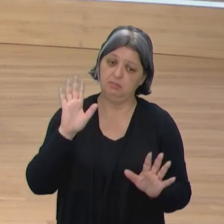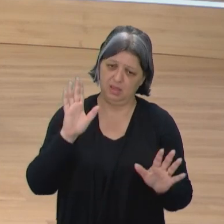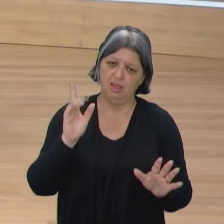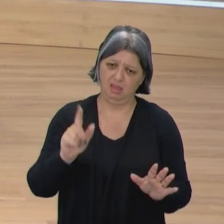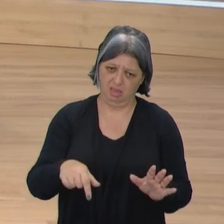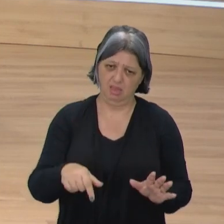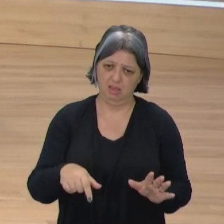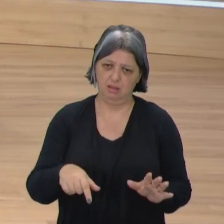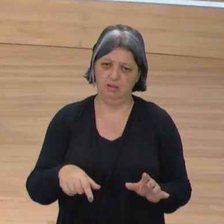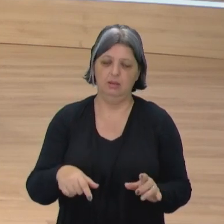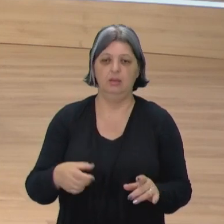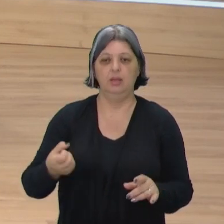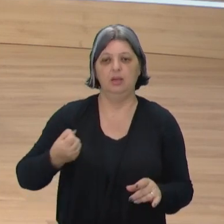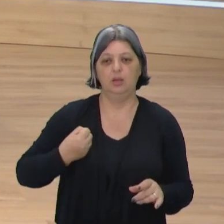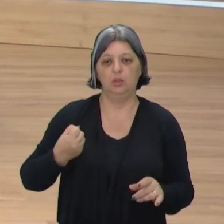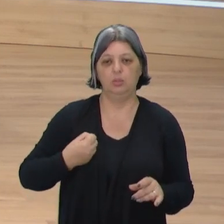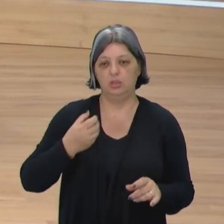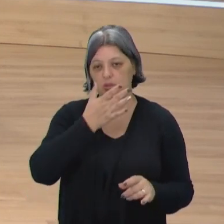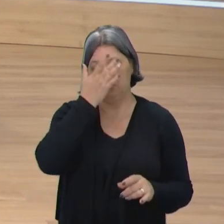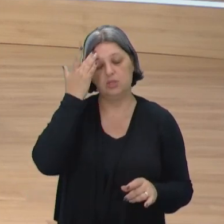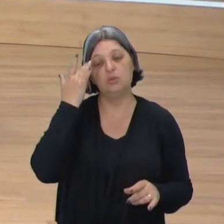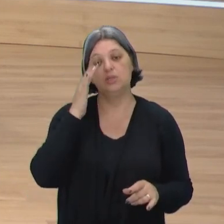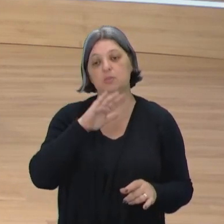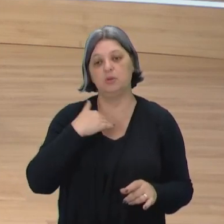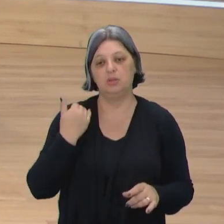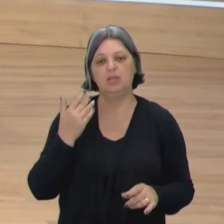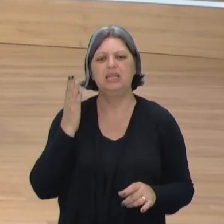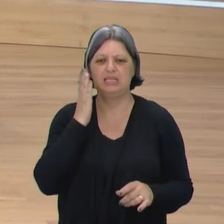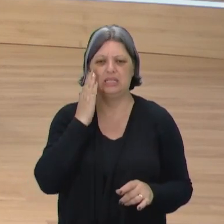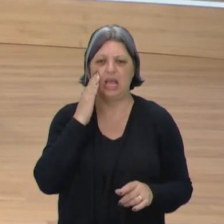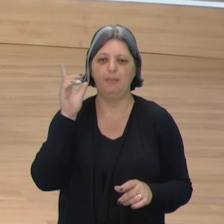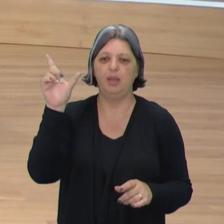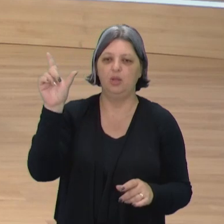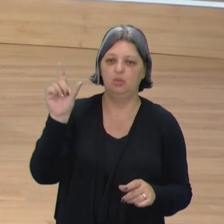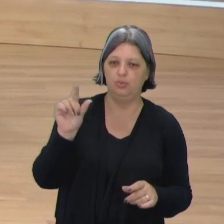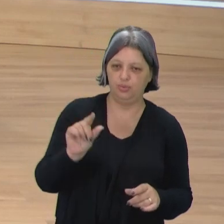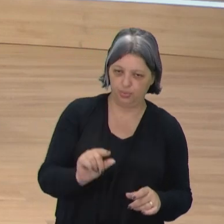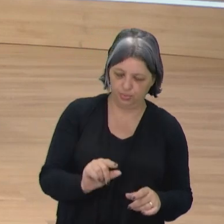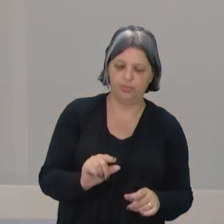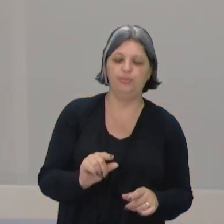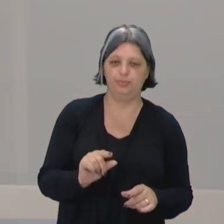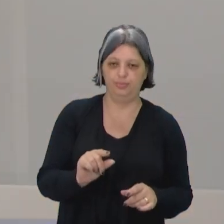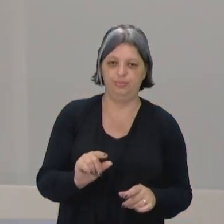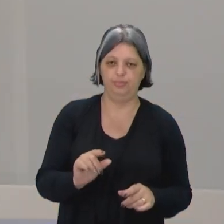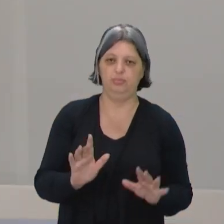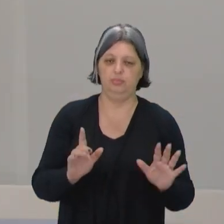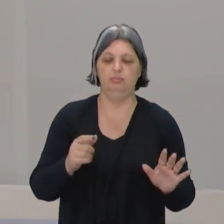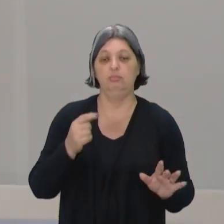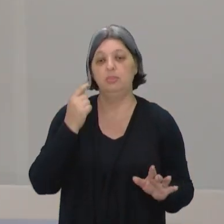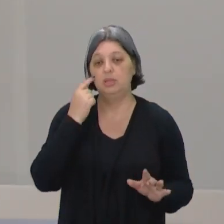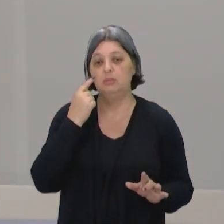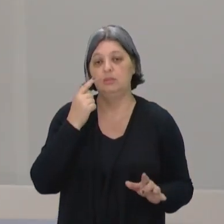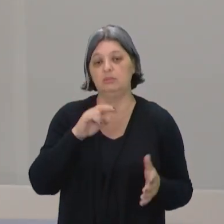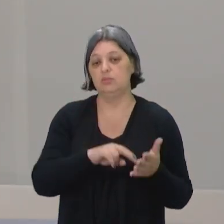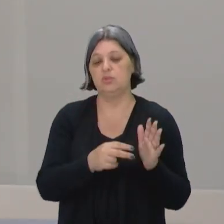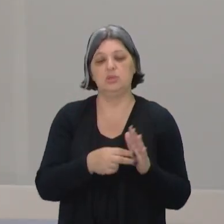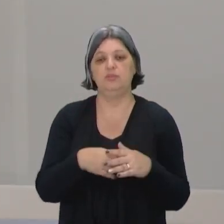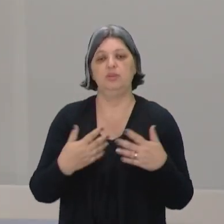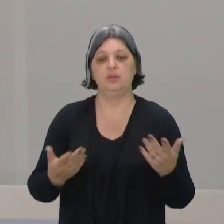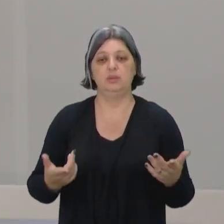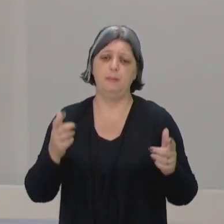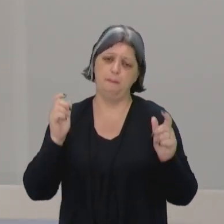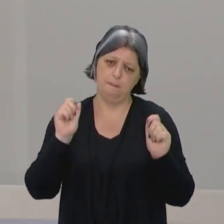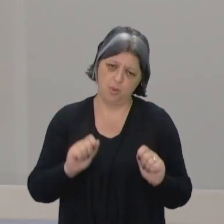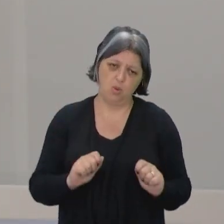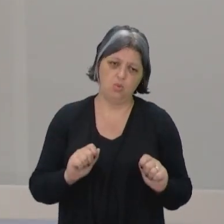né? O número de mortos, a gente sabendo que diminuiu... Já diminuiu bastante. Né? Então... Nesse sentido aí que a gente fala, eu posso